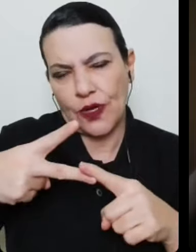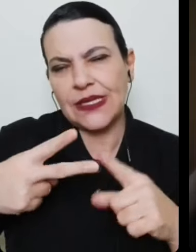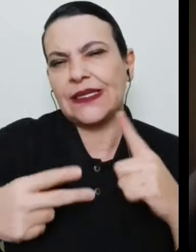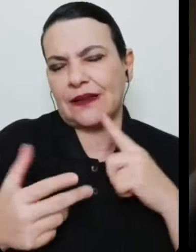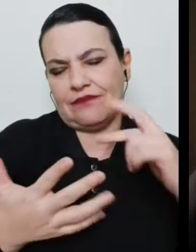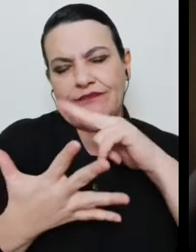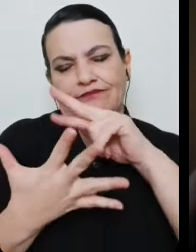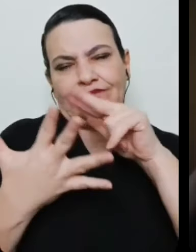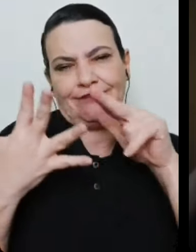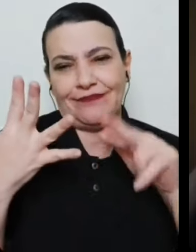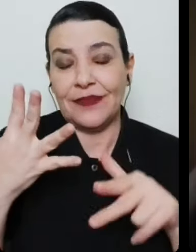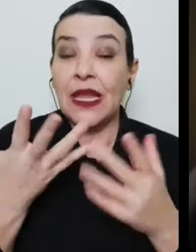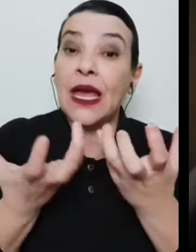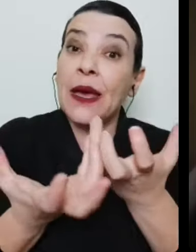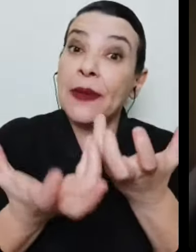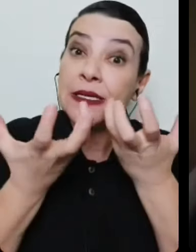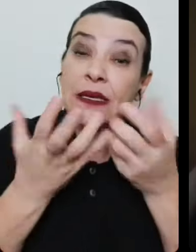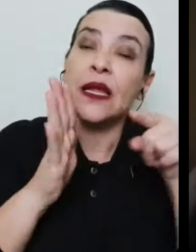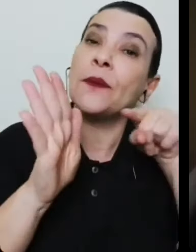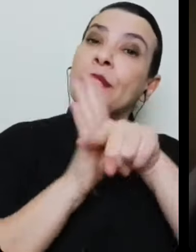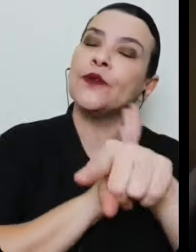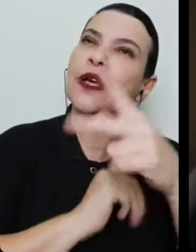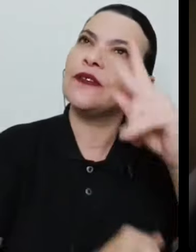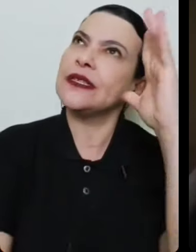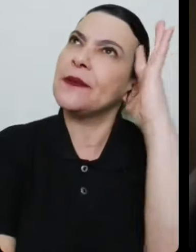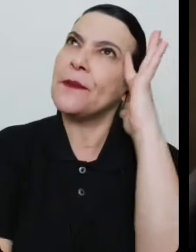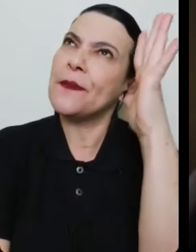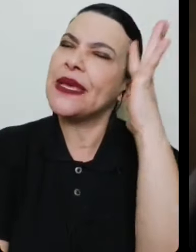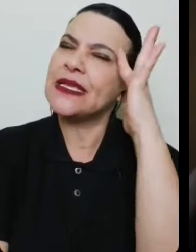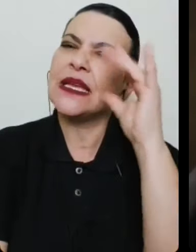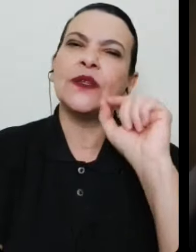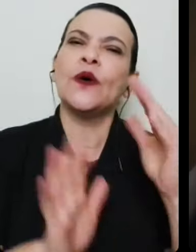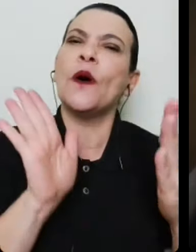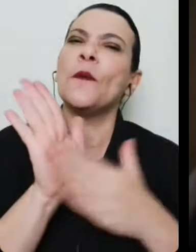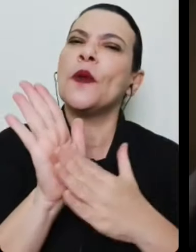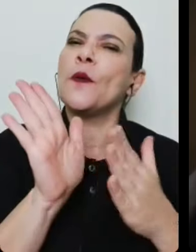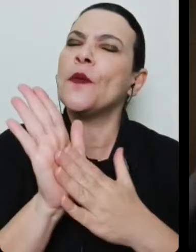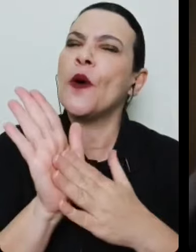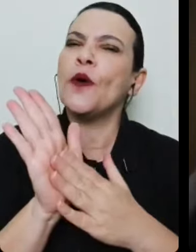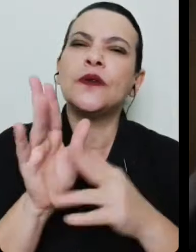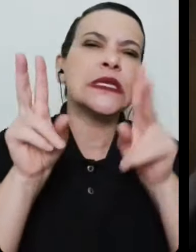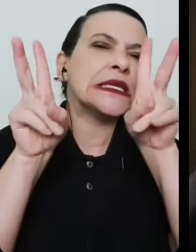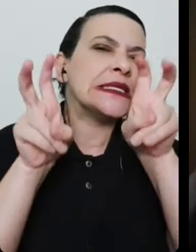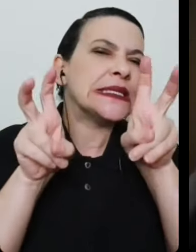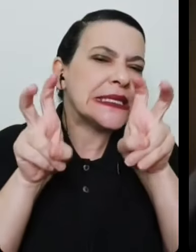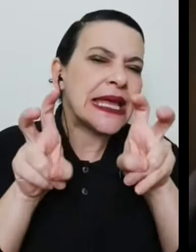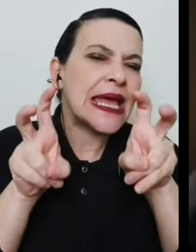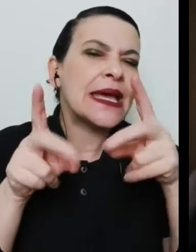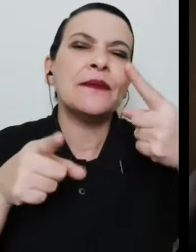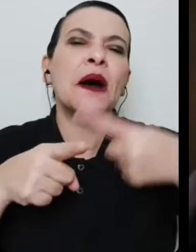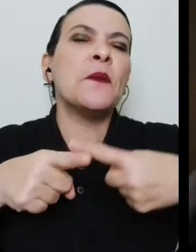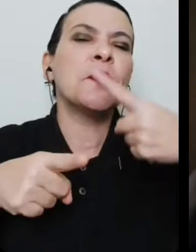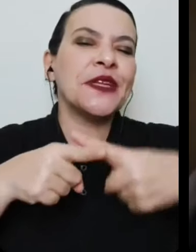né? Mas eu queria perguntar, o que que você estava pensando quando você propôs esse nome? Por que que você propôs desse jeito, né?